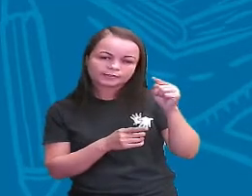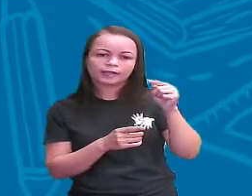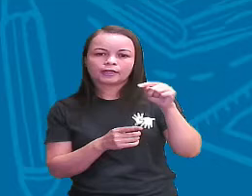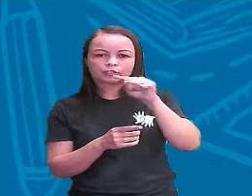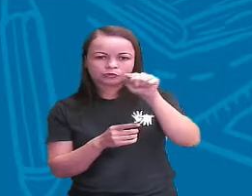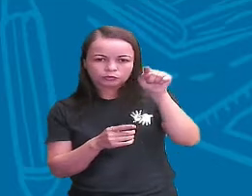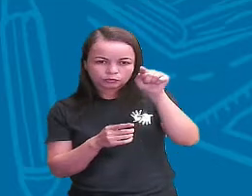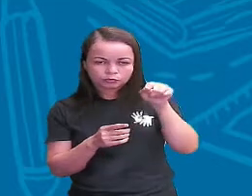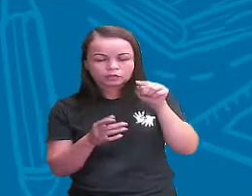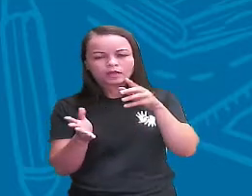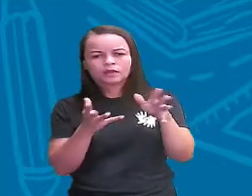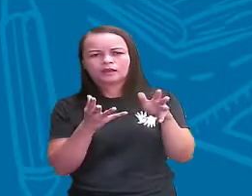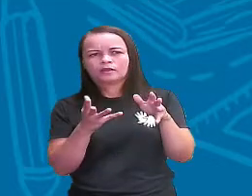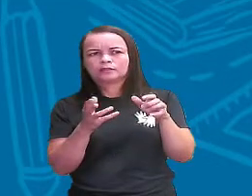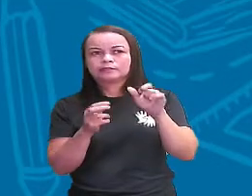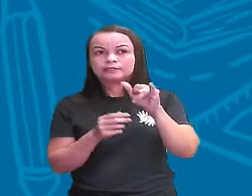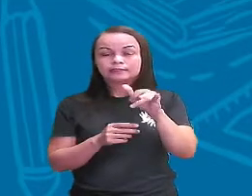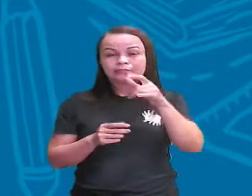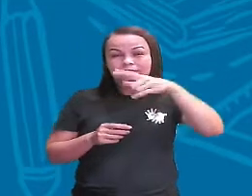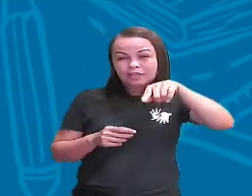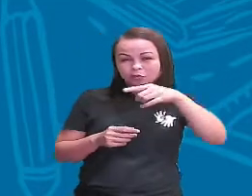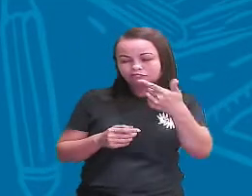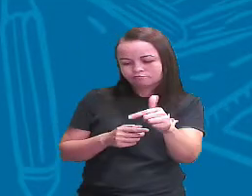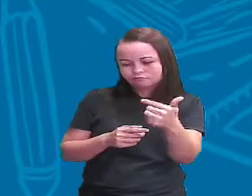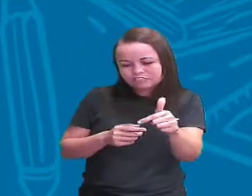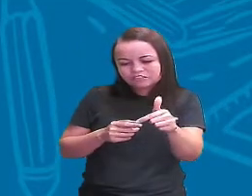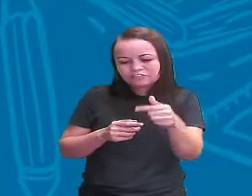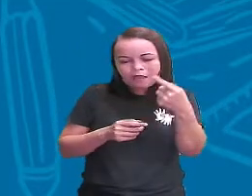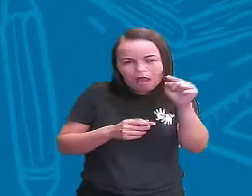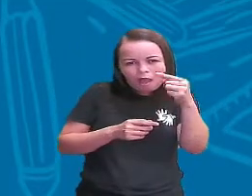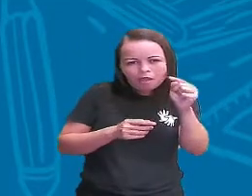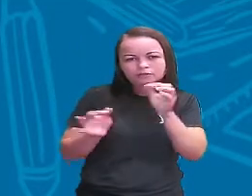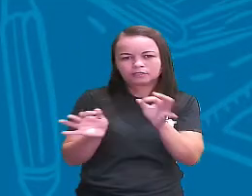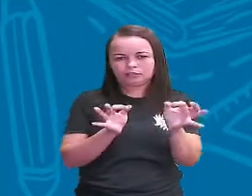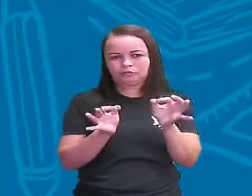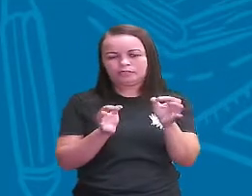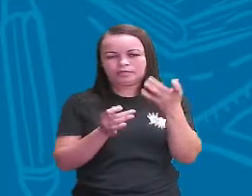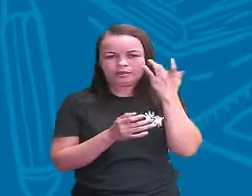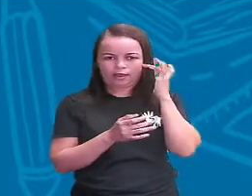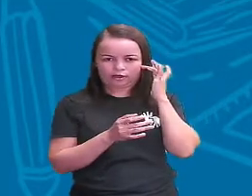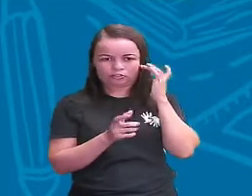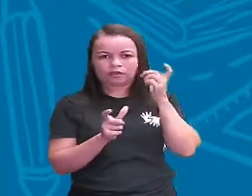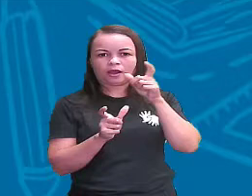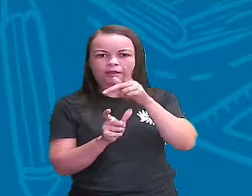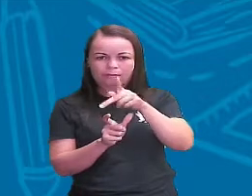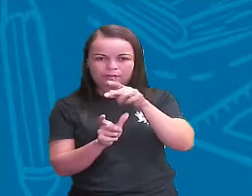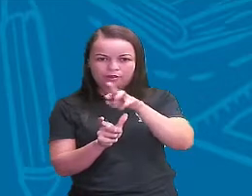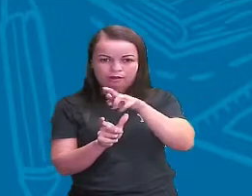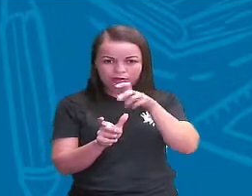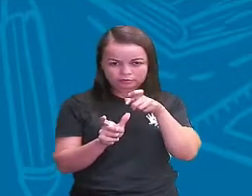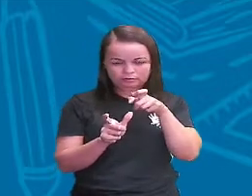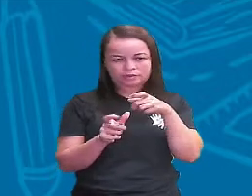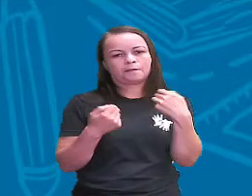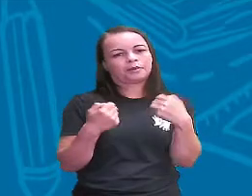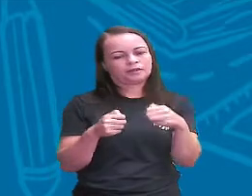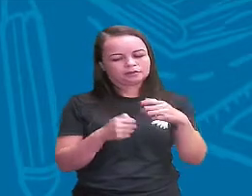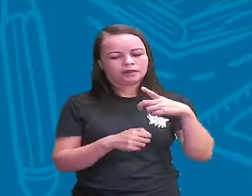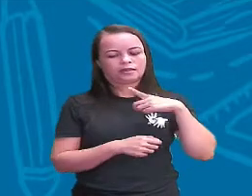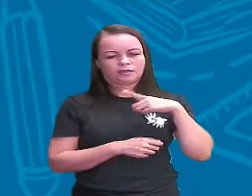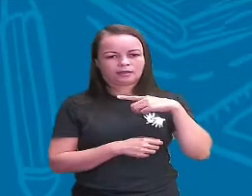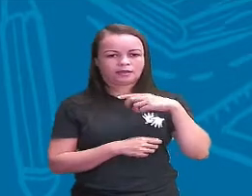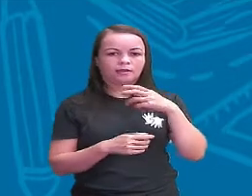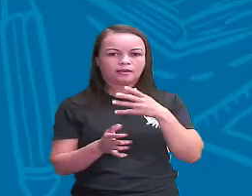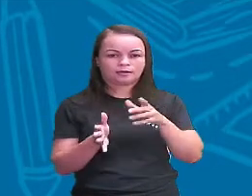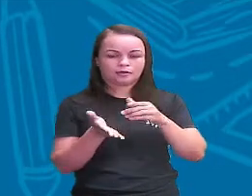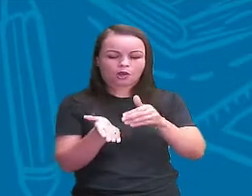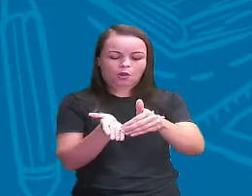tiver acento e você achar que é proparoxítona, já está enganado, que não é. Ela precisa ter acento